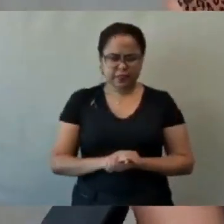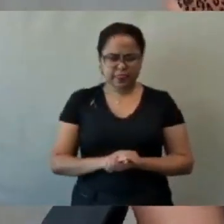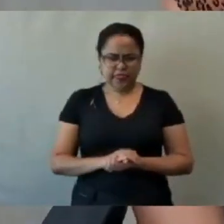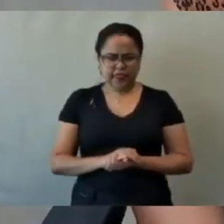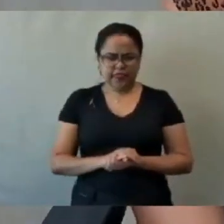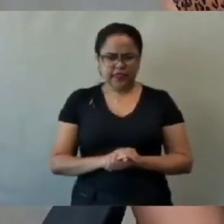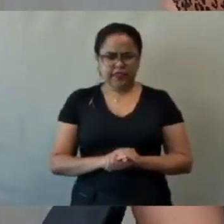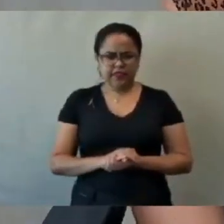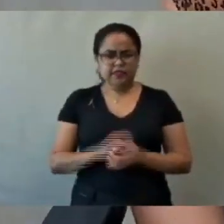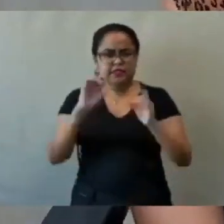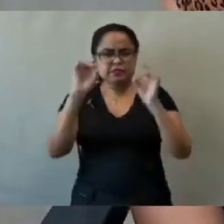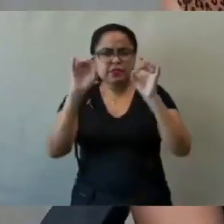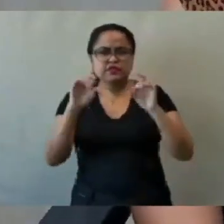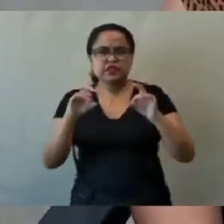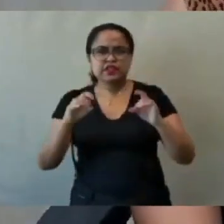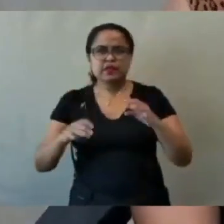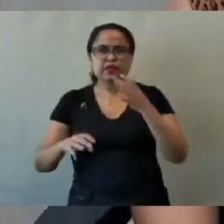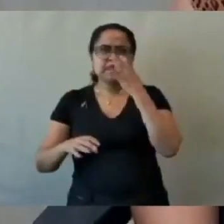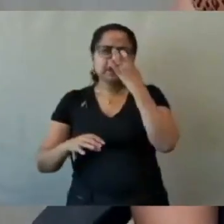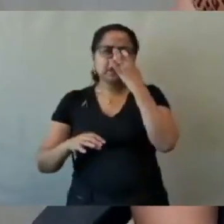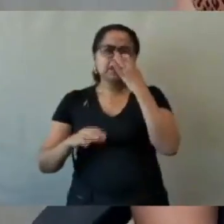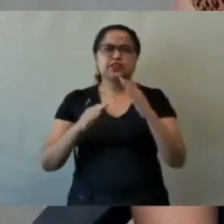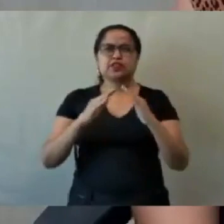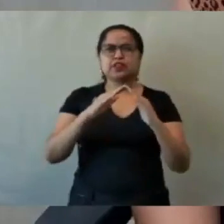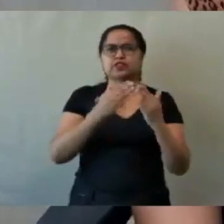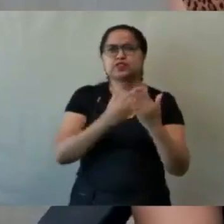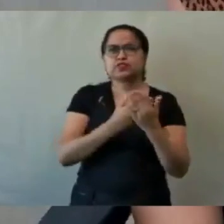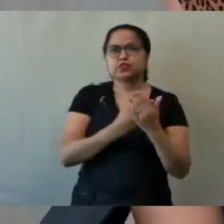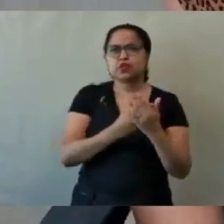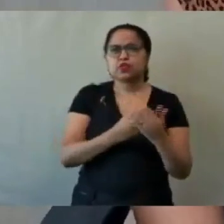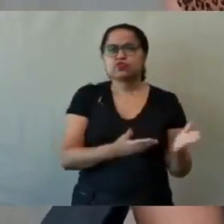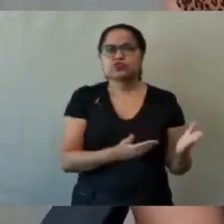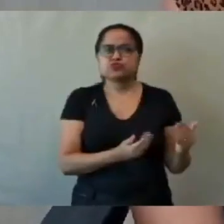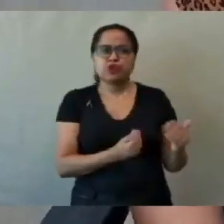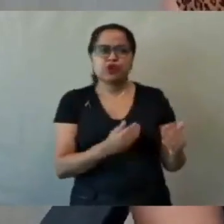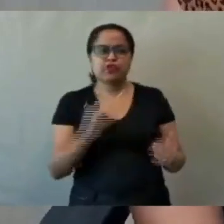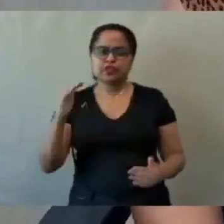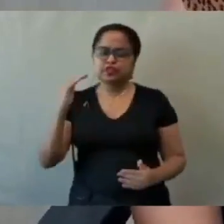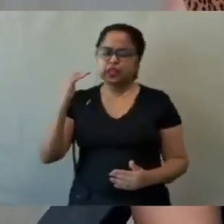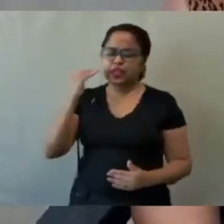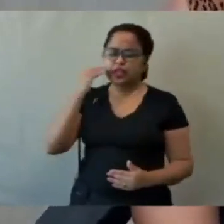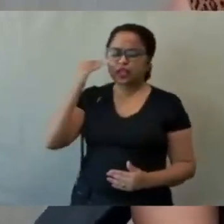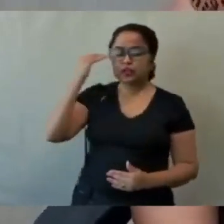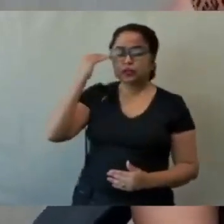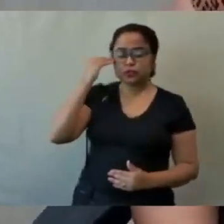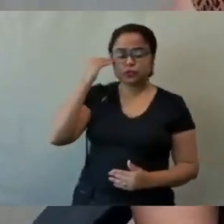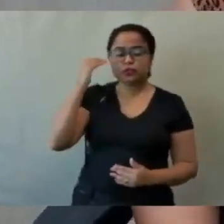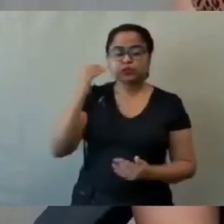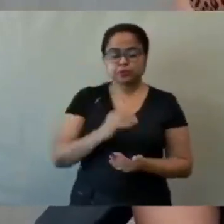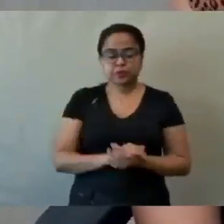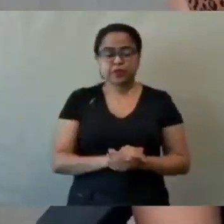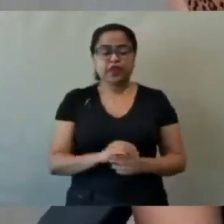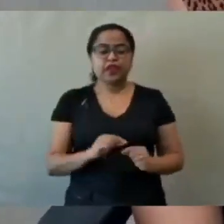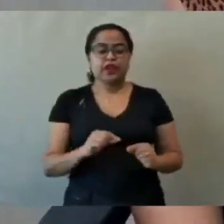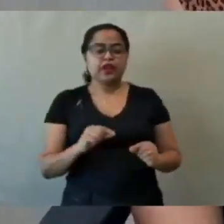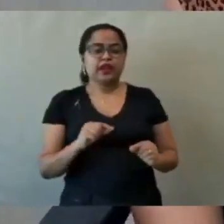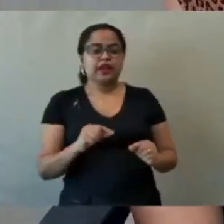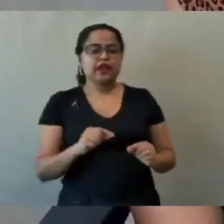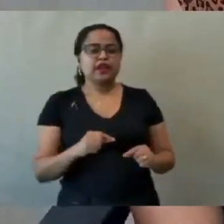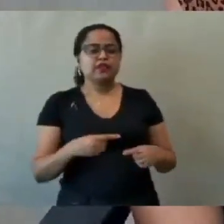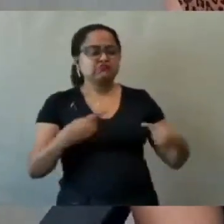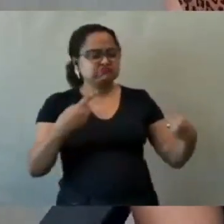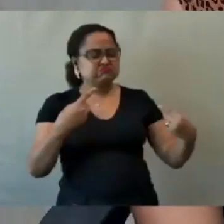especificamente nas escolas que atendem a educação de jovens e adultos, para chamar esse segmento à participação no Conselho, e é um grande